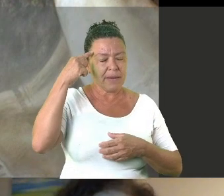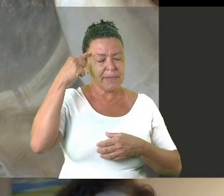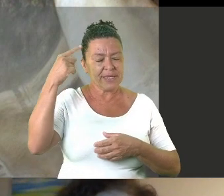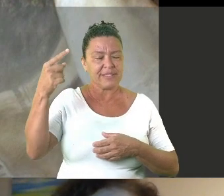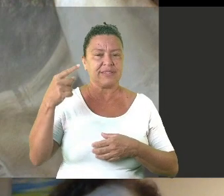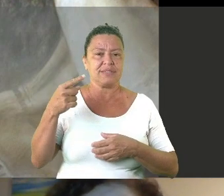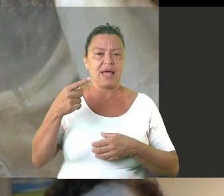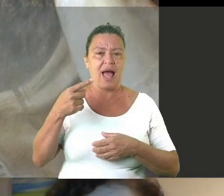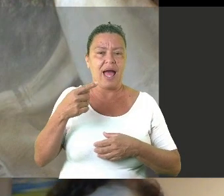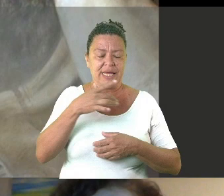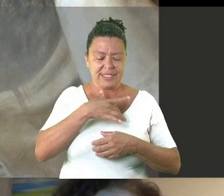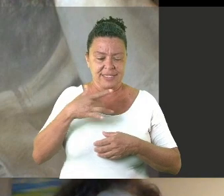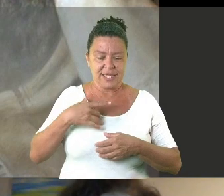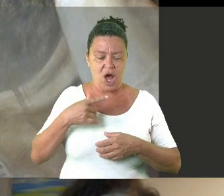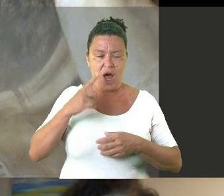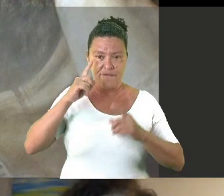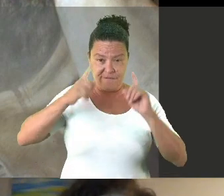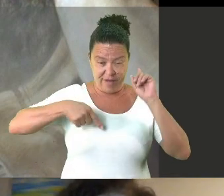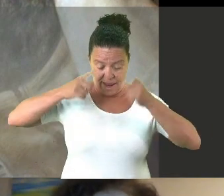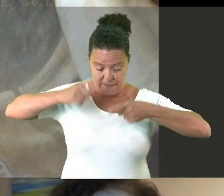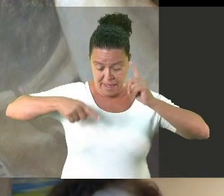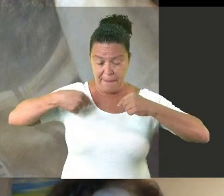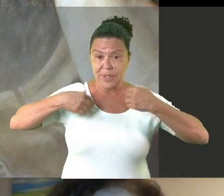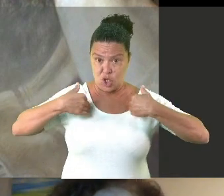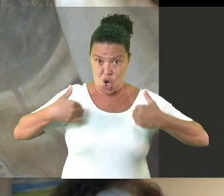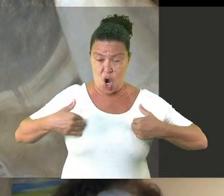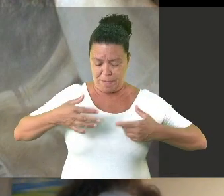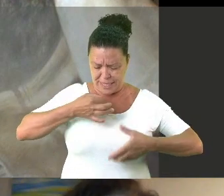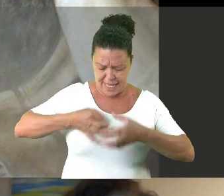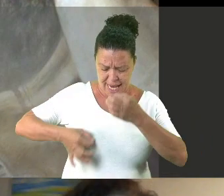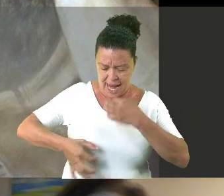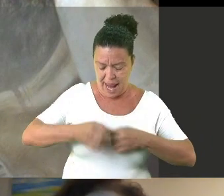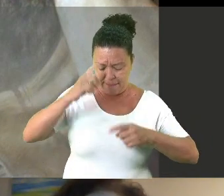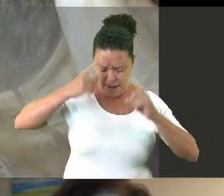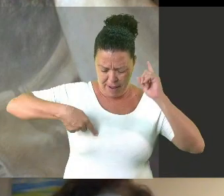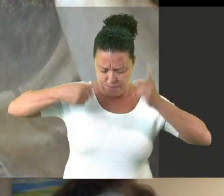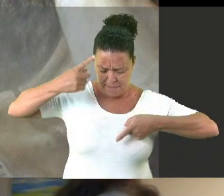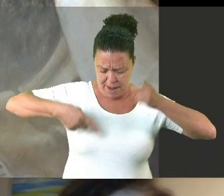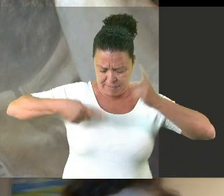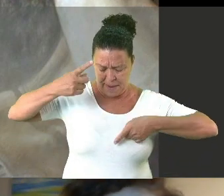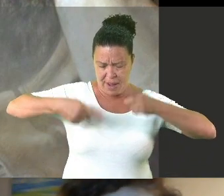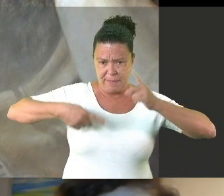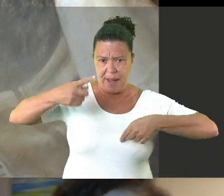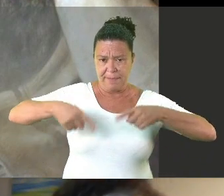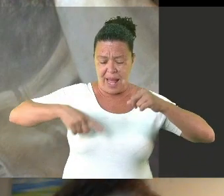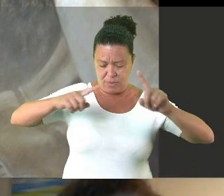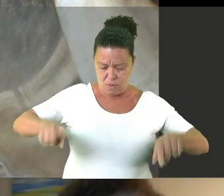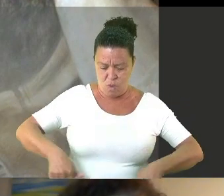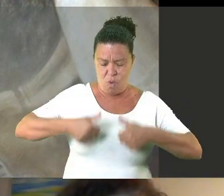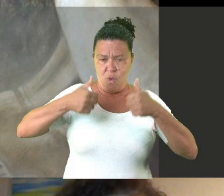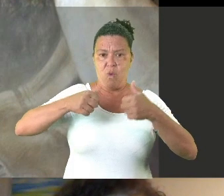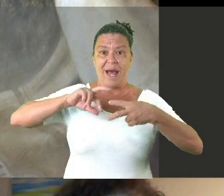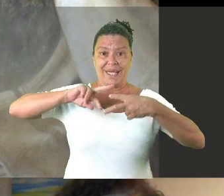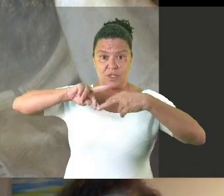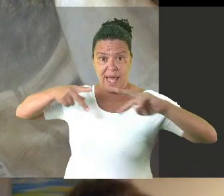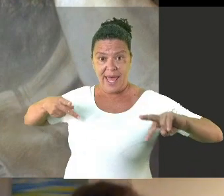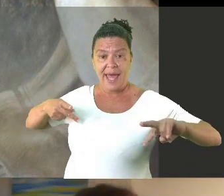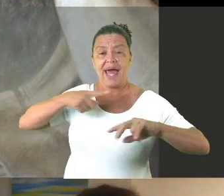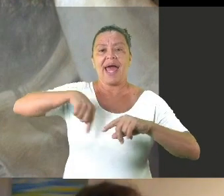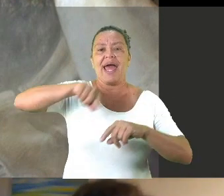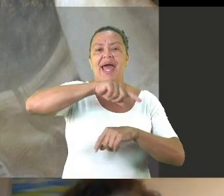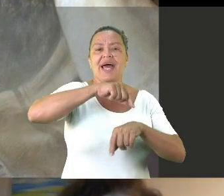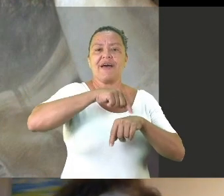mensagens de saúde, de regeneração para as nossas células, para que elas ativem dentro do DNA,